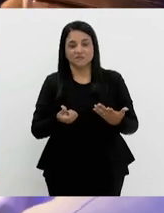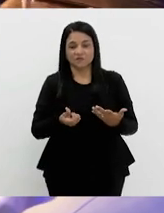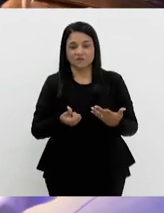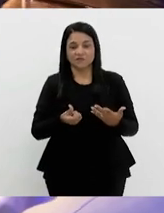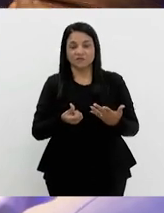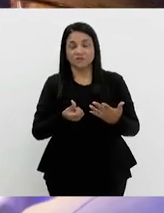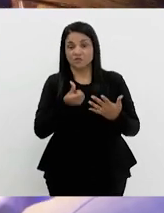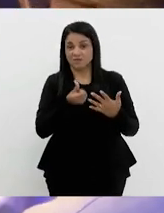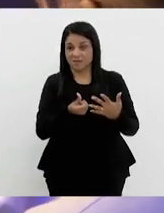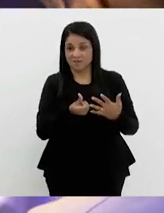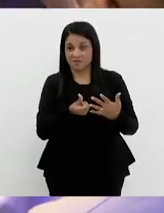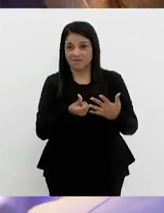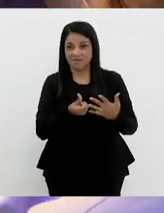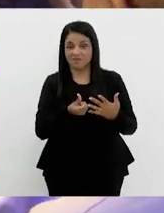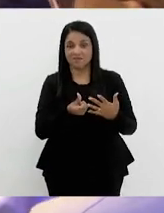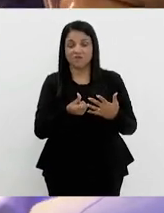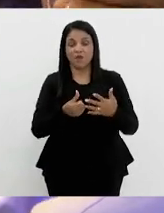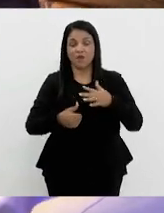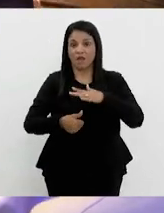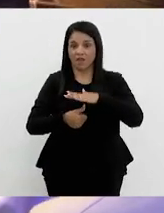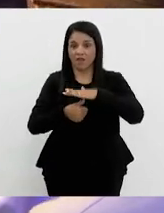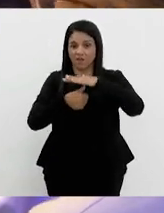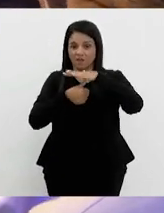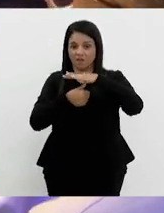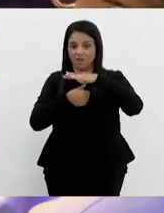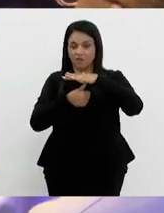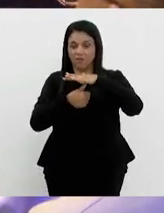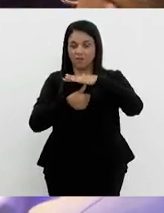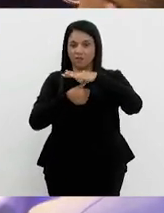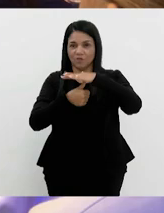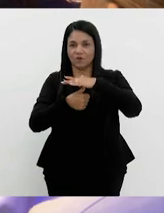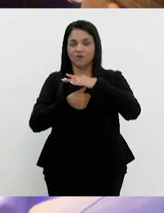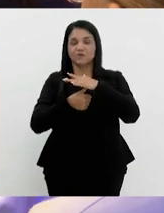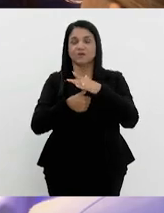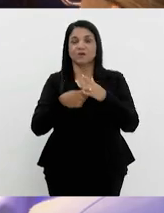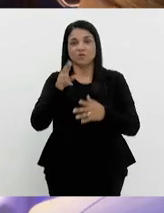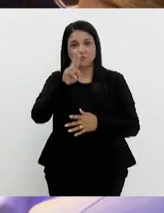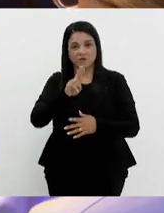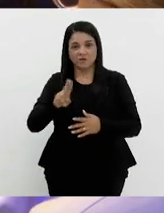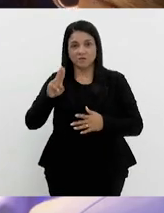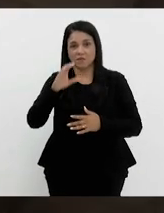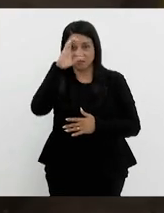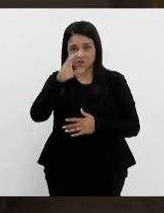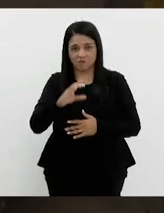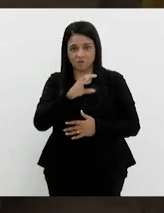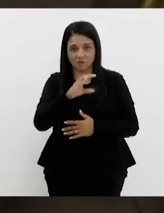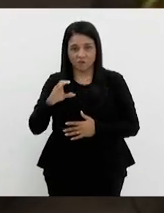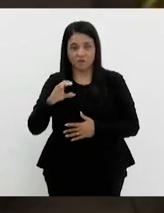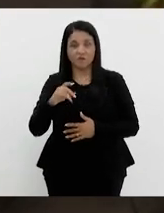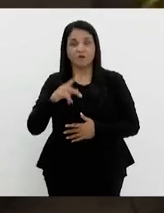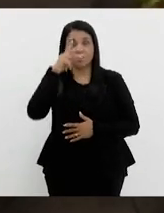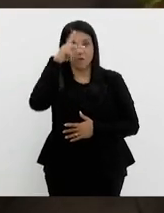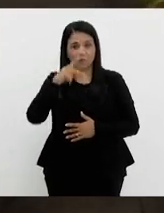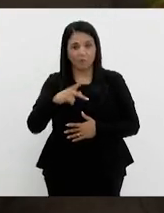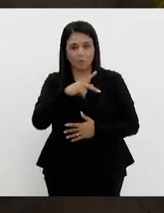Tanks temos o reitor da pontifícia Universidade Católica do Rio de Janeiro reverendíssimo padre Anderson